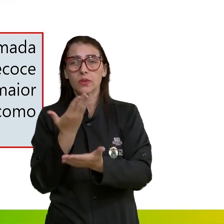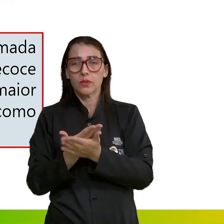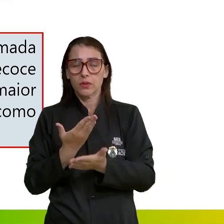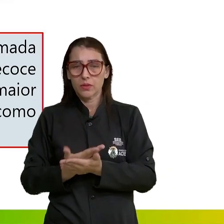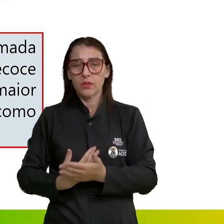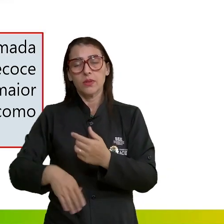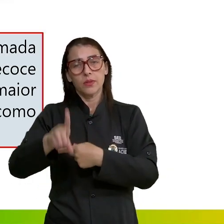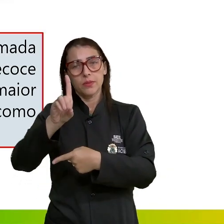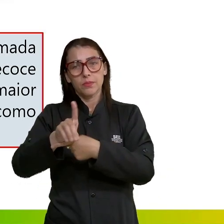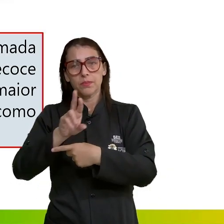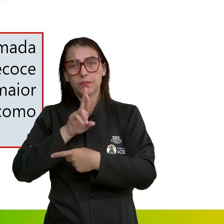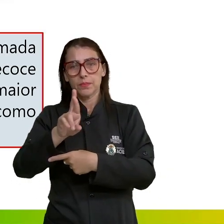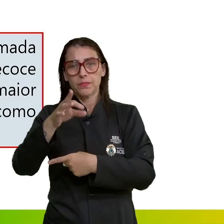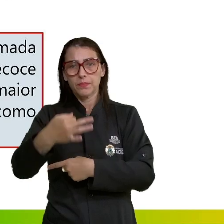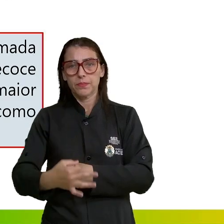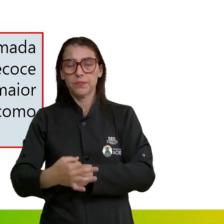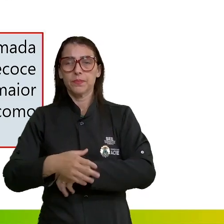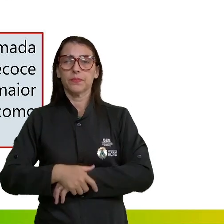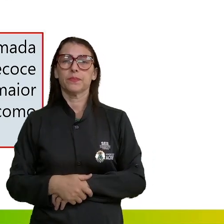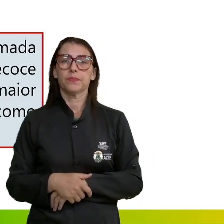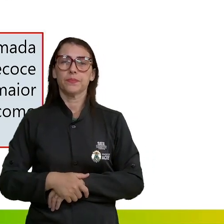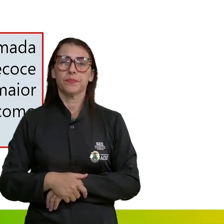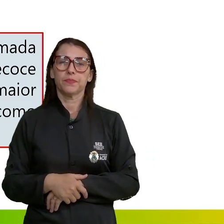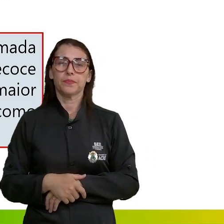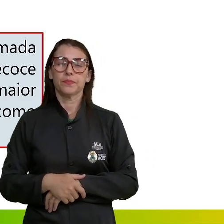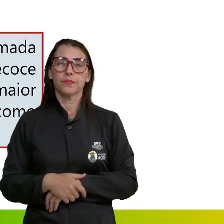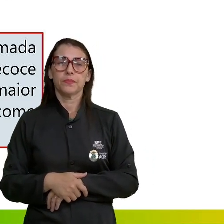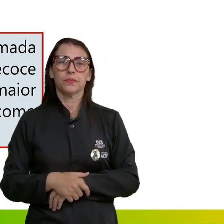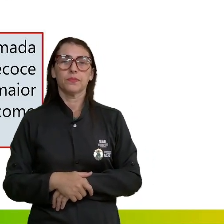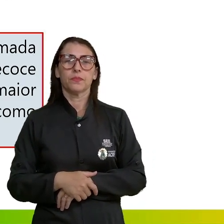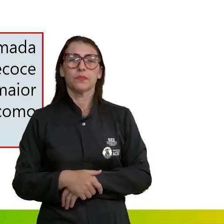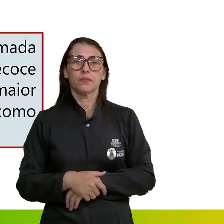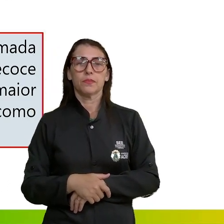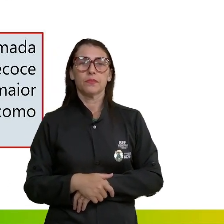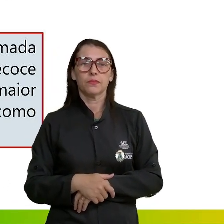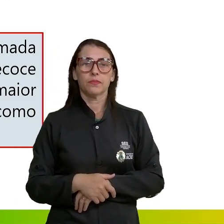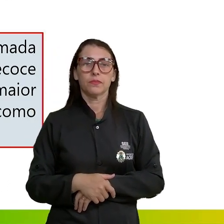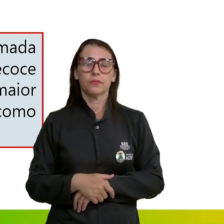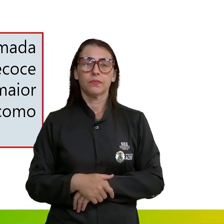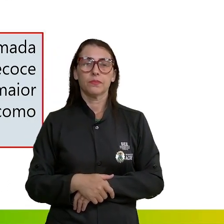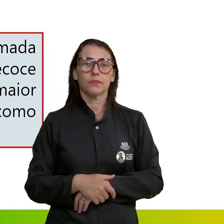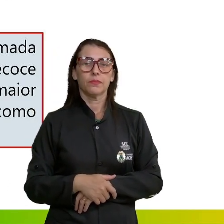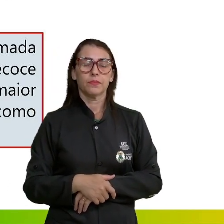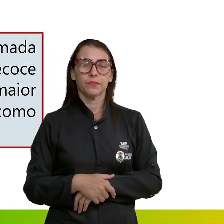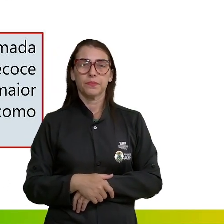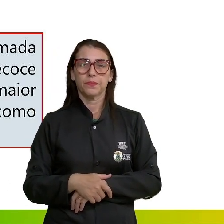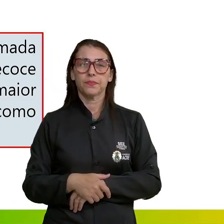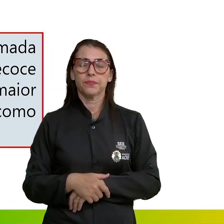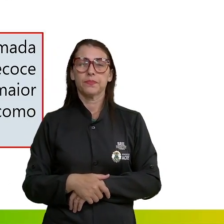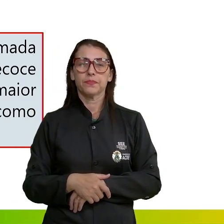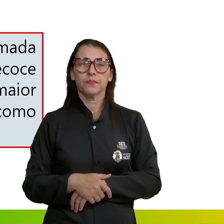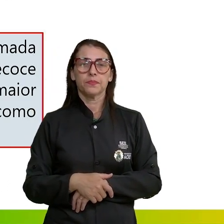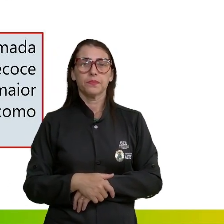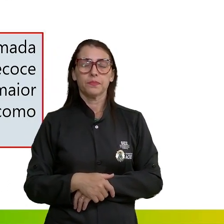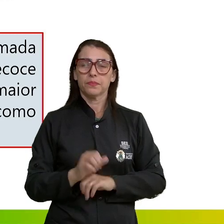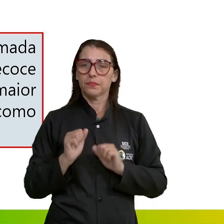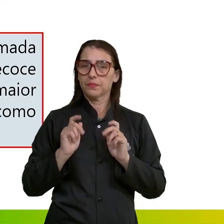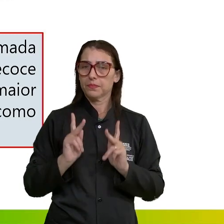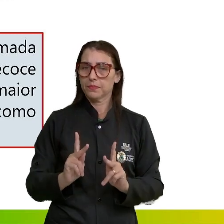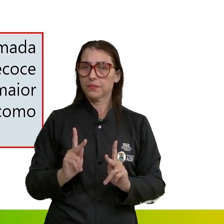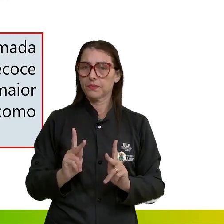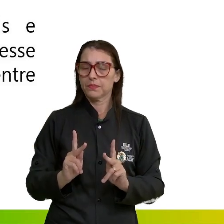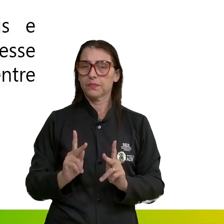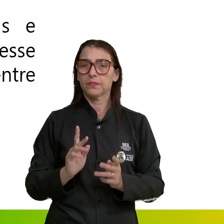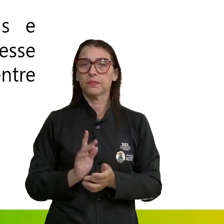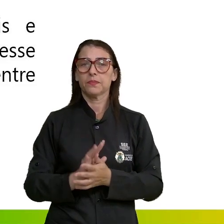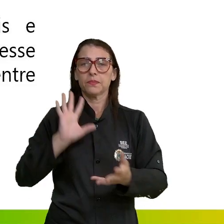a alternativa correta, como justificado aí, é a alternativa D. Tá? Ok? Vamos